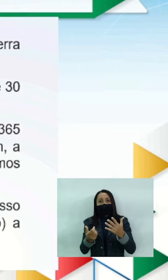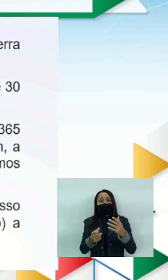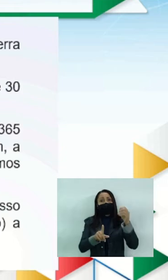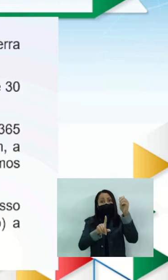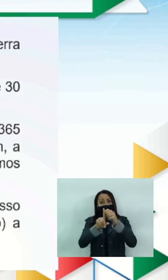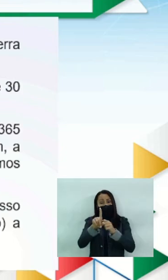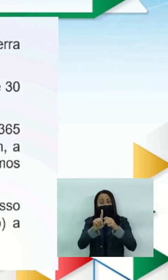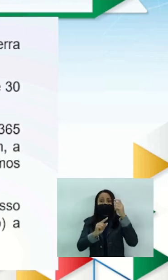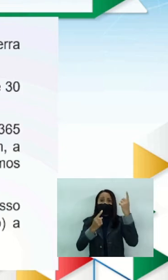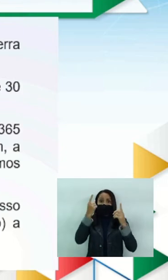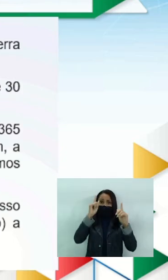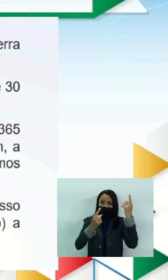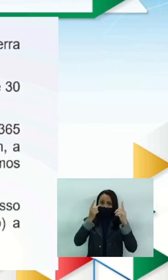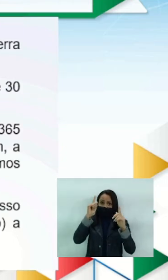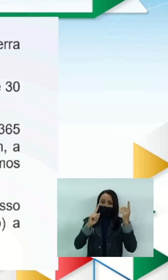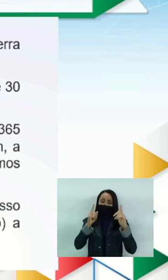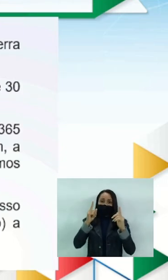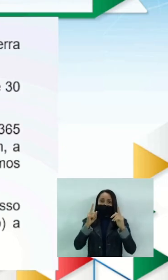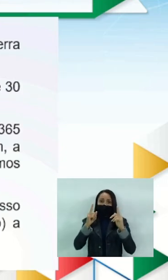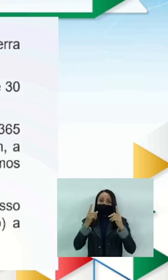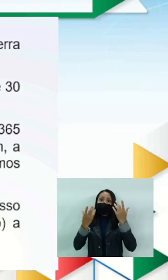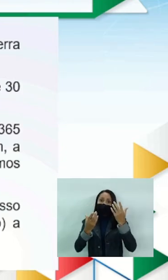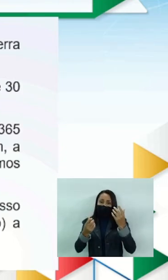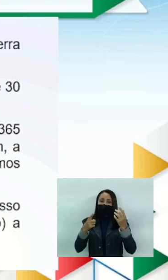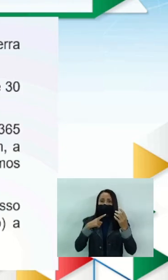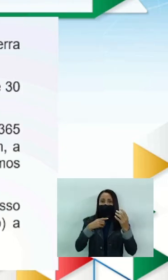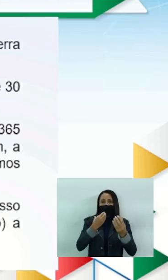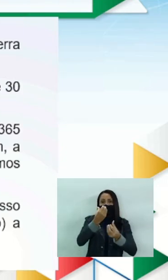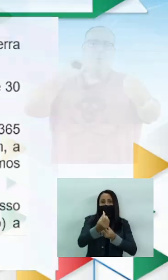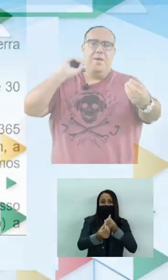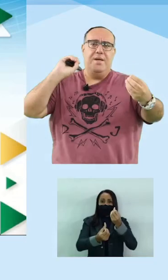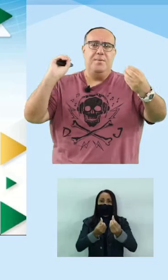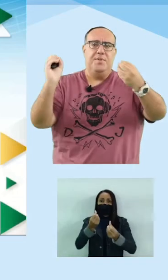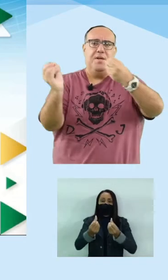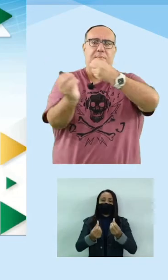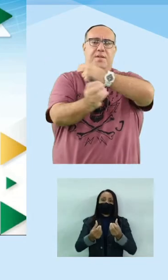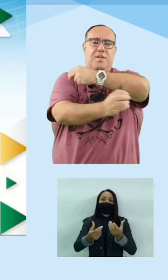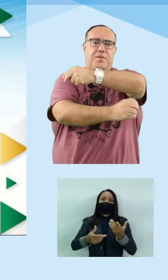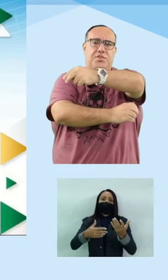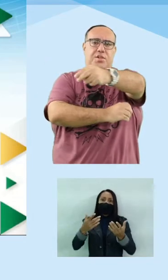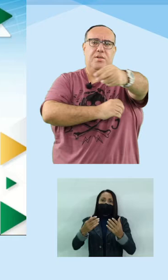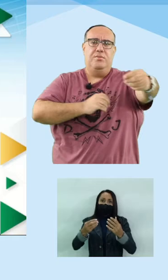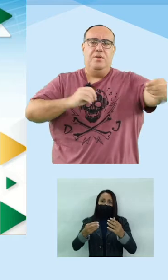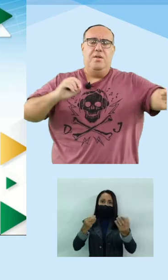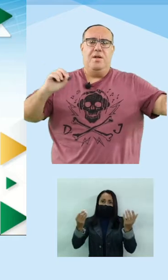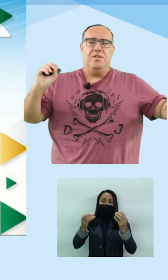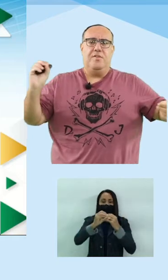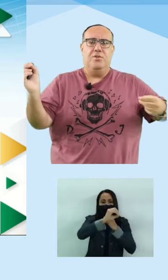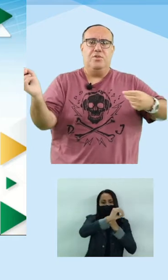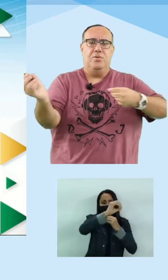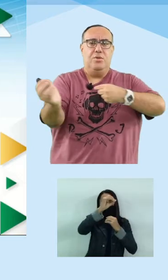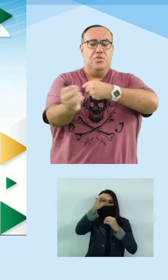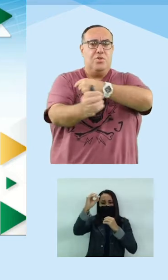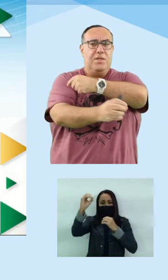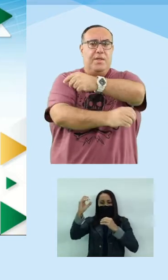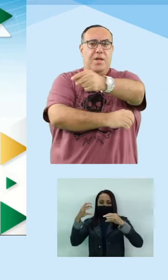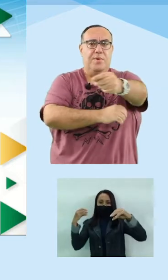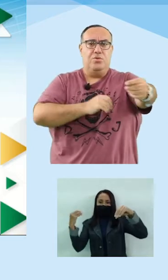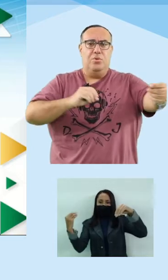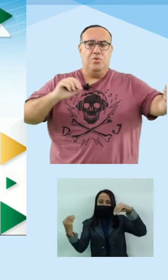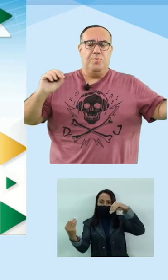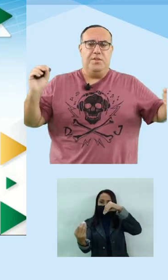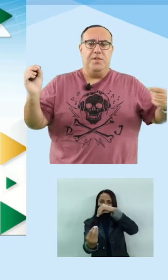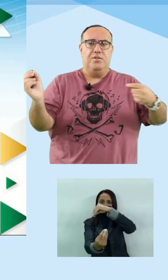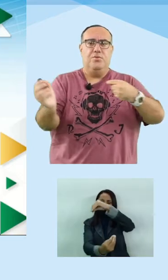Que é chamado ano bissexto. Então, se a Terra ela faz esse movimento em torno do Sol elipticamente, ela vai girando através do Sol, não só a Terra,